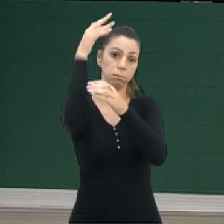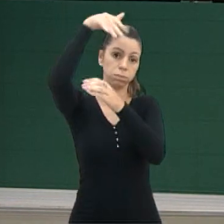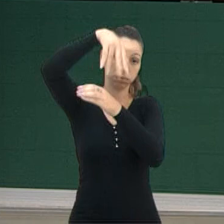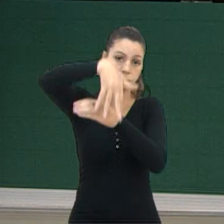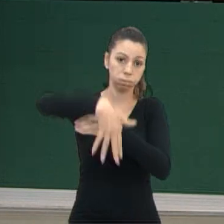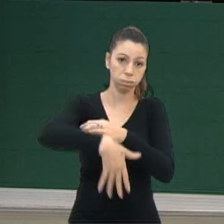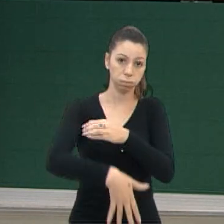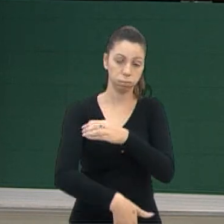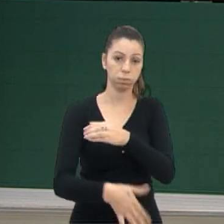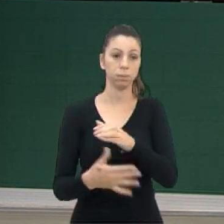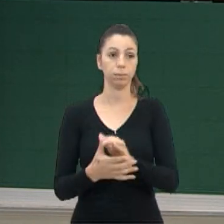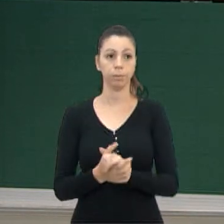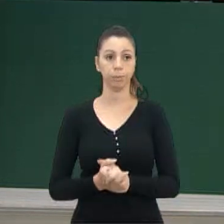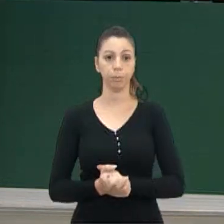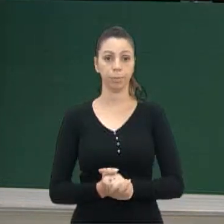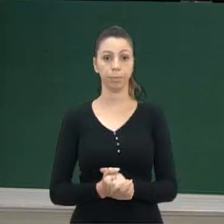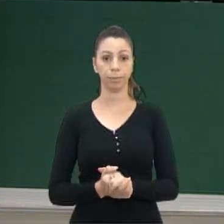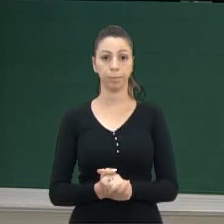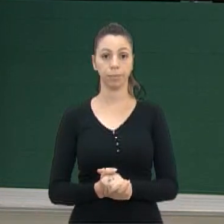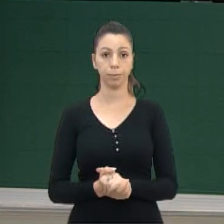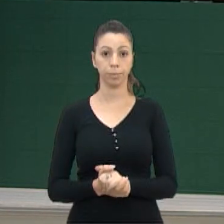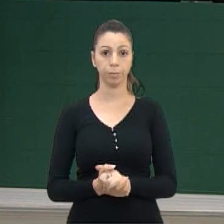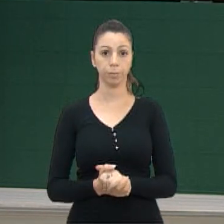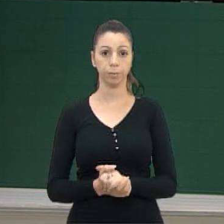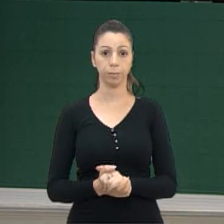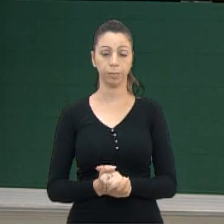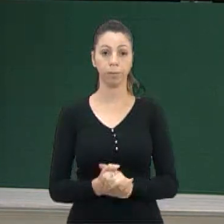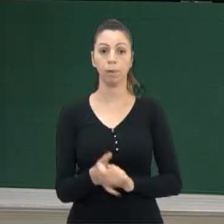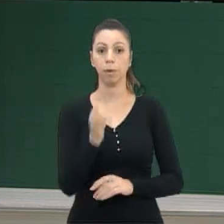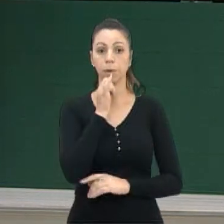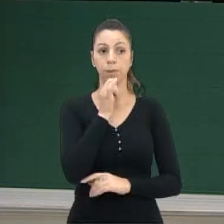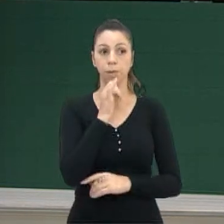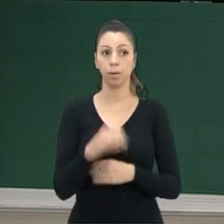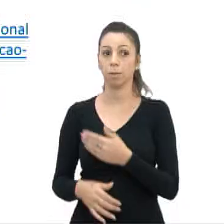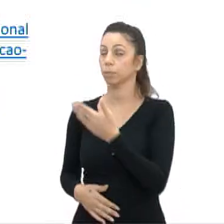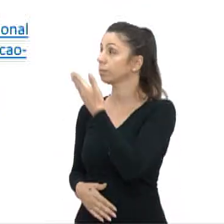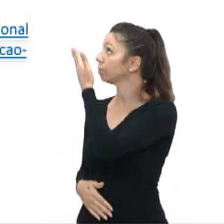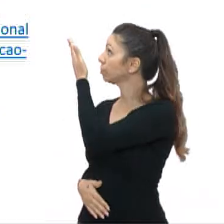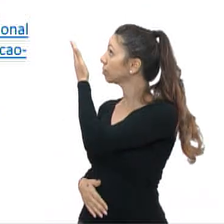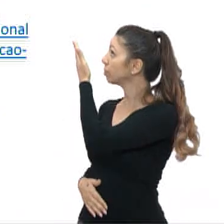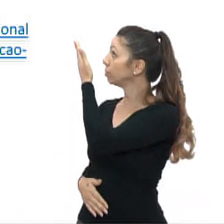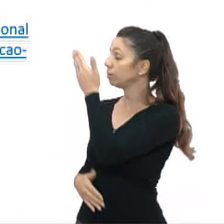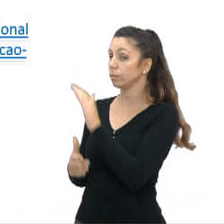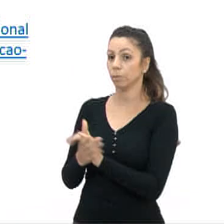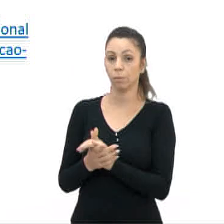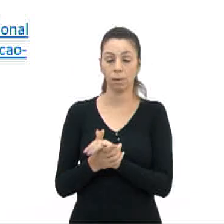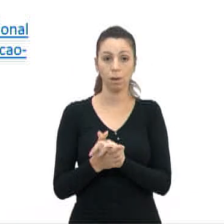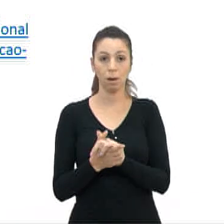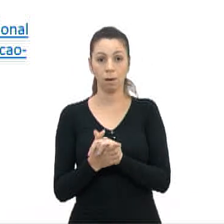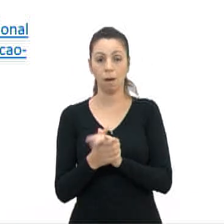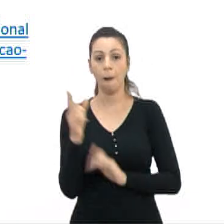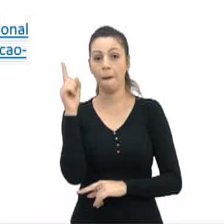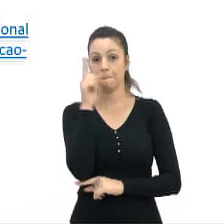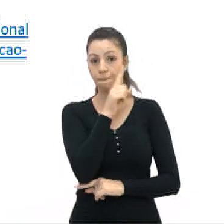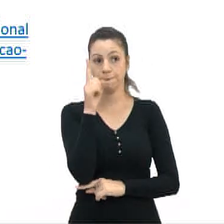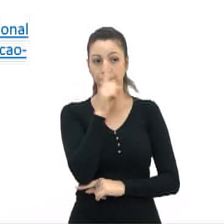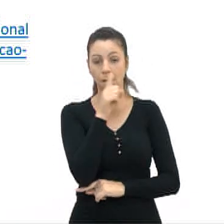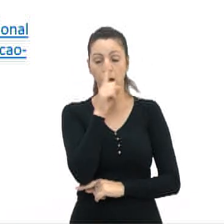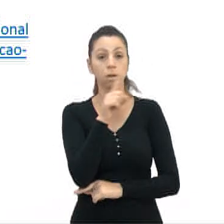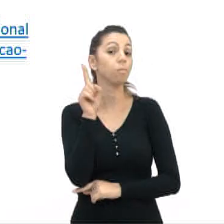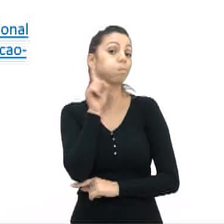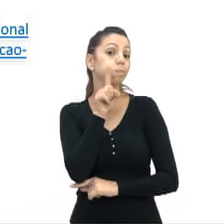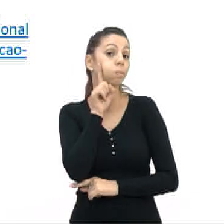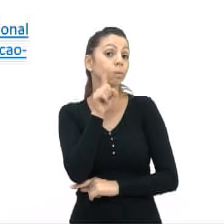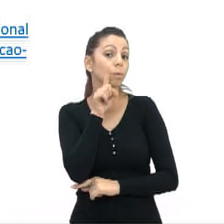falhas geológicas. Olha os exemplos. Falha de San Andreas, nos Estados Unidos. Ele